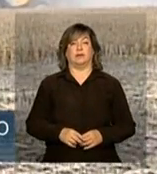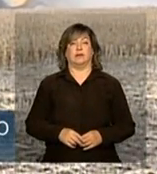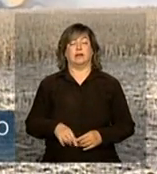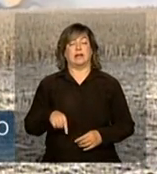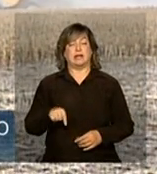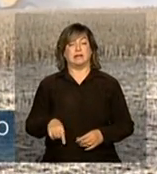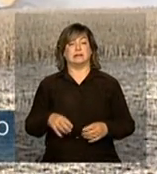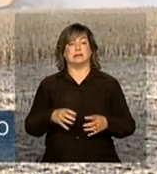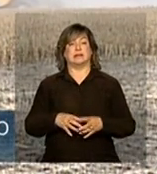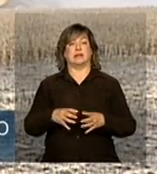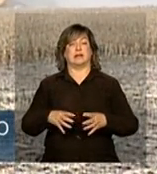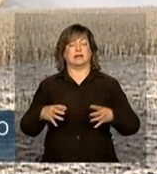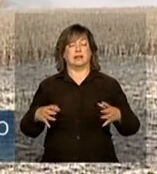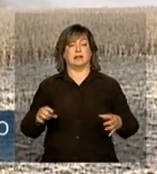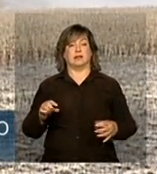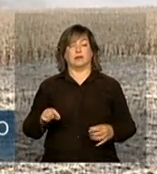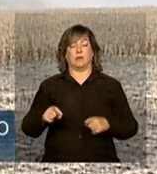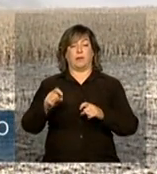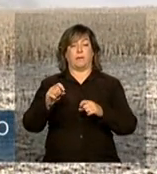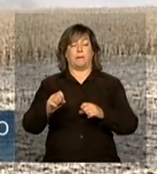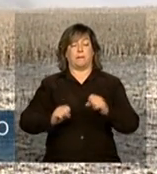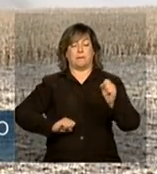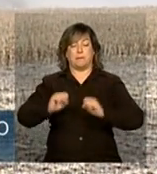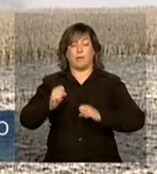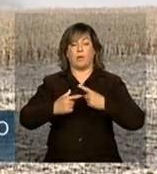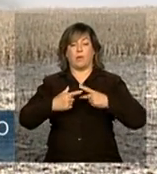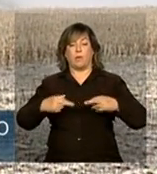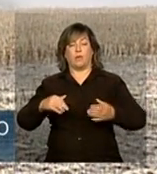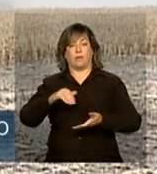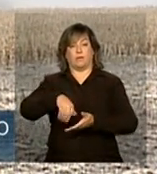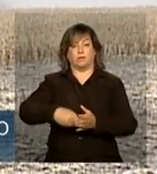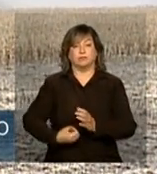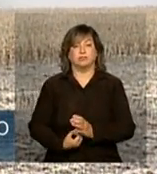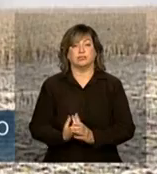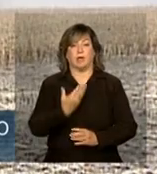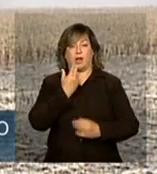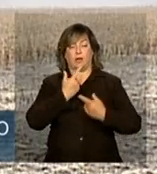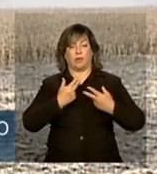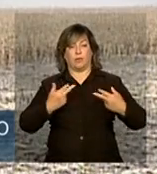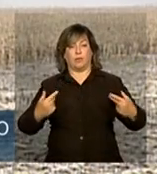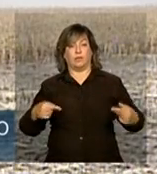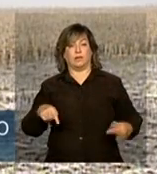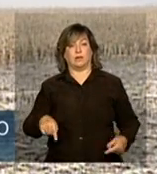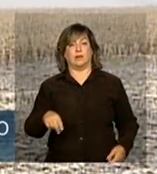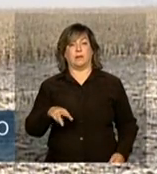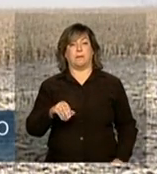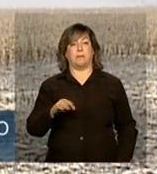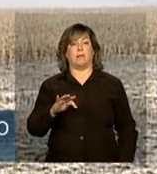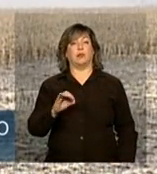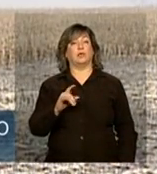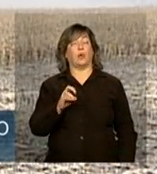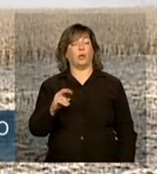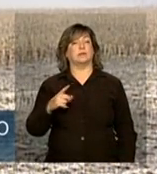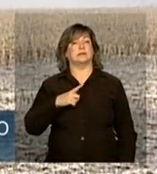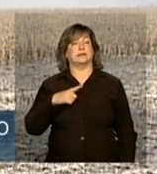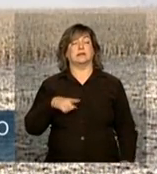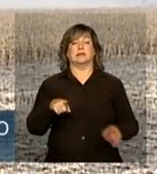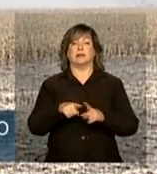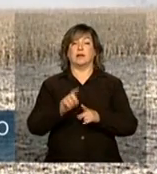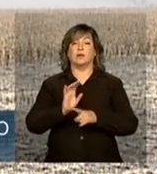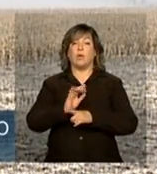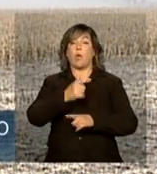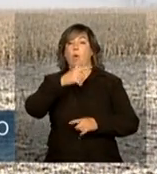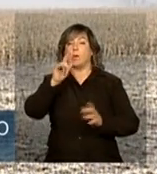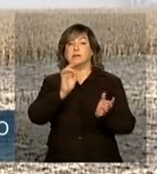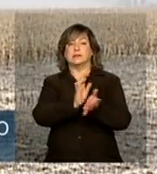crescimento que a produção agrícola tem registrado no estado de Mato Grosso e o que contribui também com outros setores da